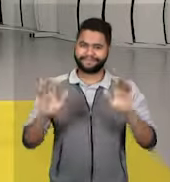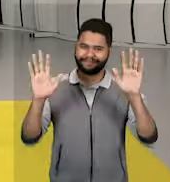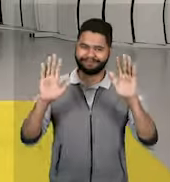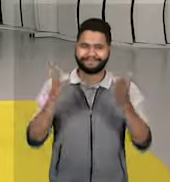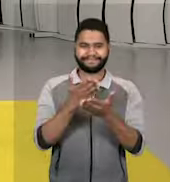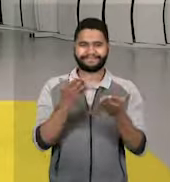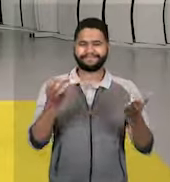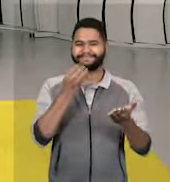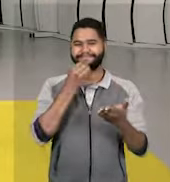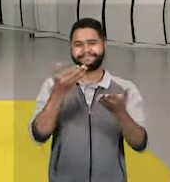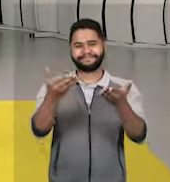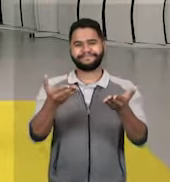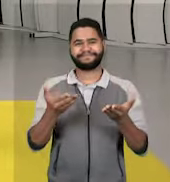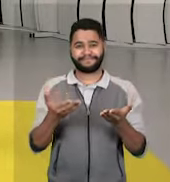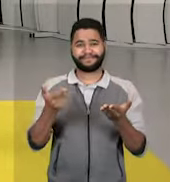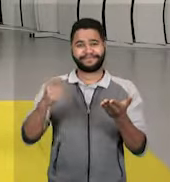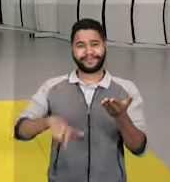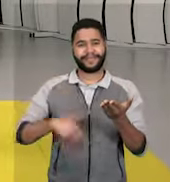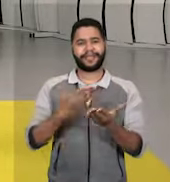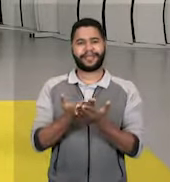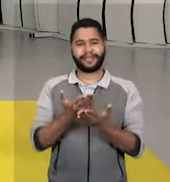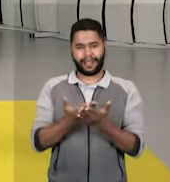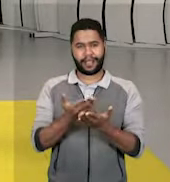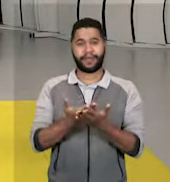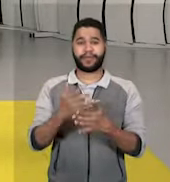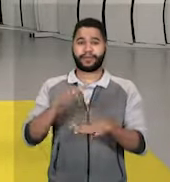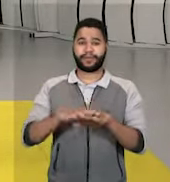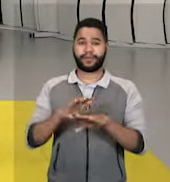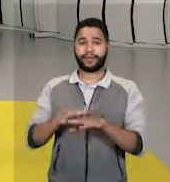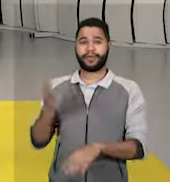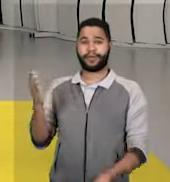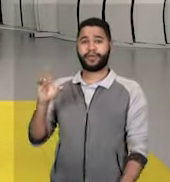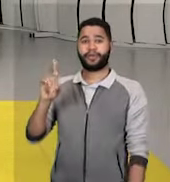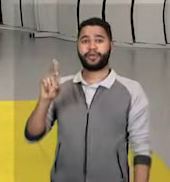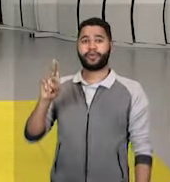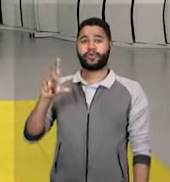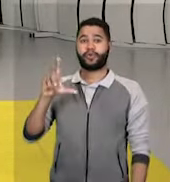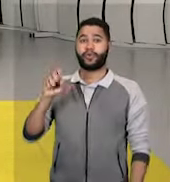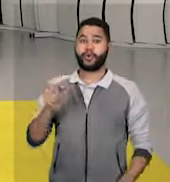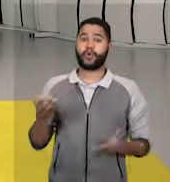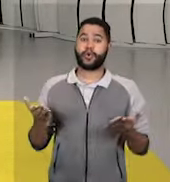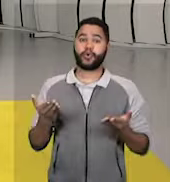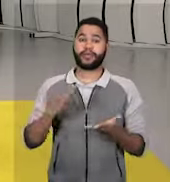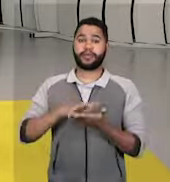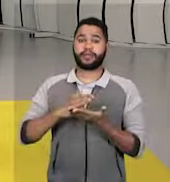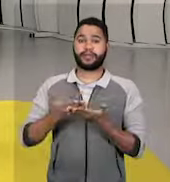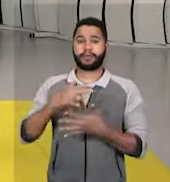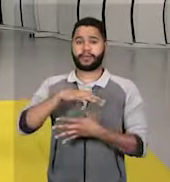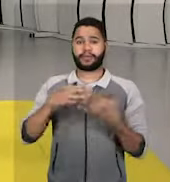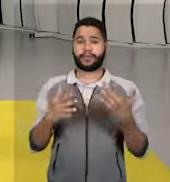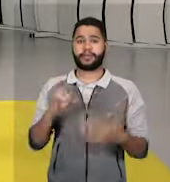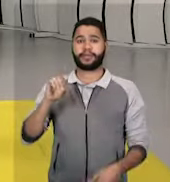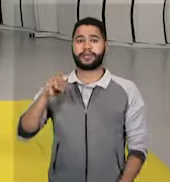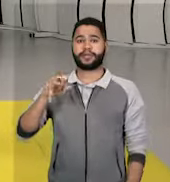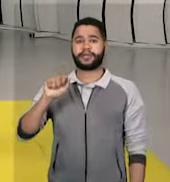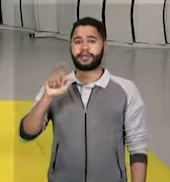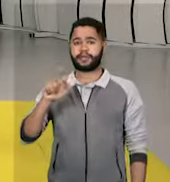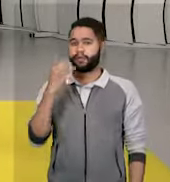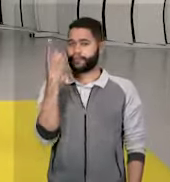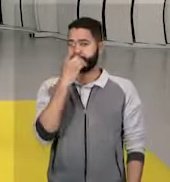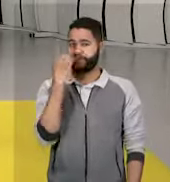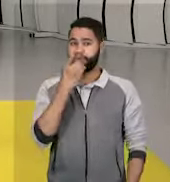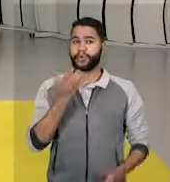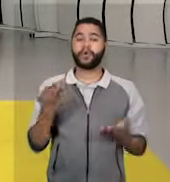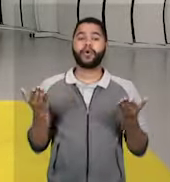Olá pessoal, seja bem-vindo a mais uma aula de matemática. Meu nome é Douglas, estamos hoje com o nosso intérprete Daniel e hoje nós iremos falar